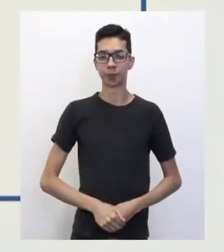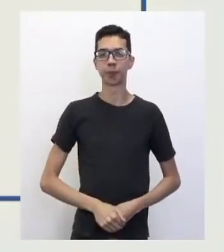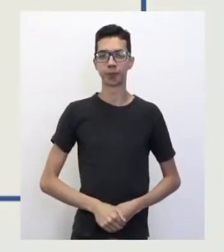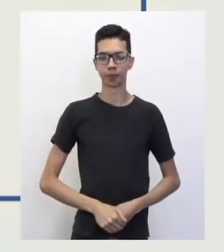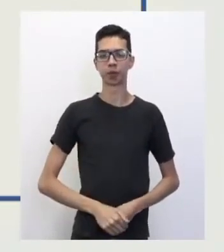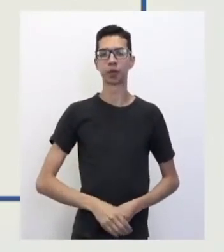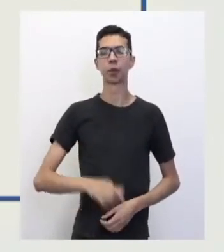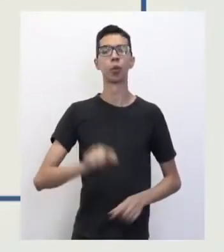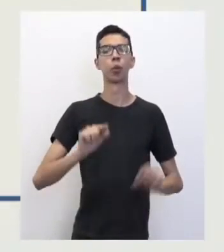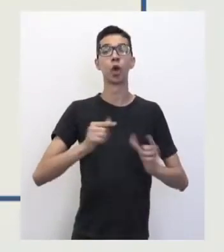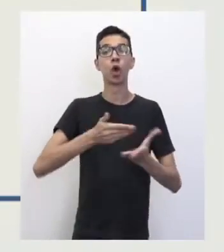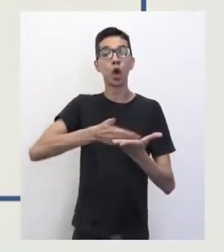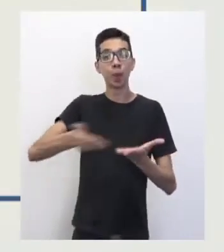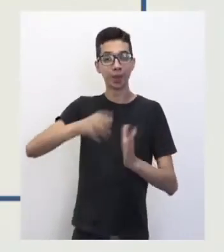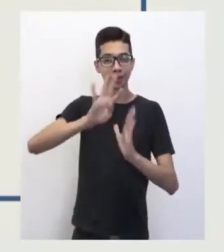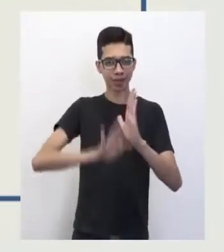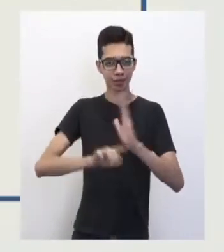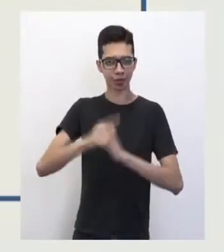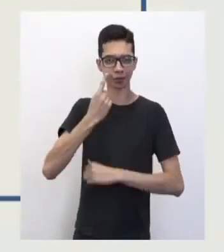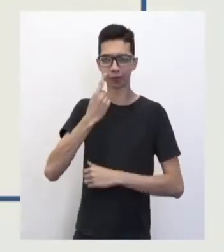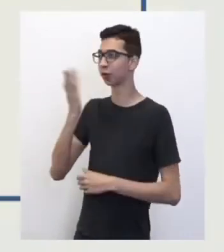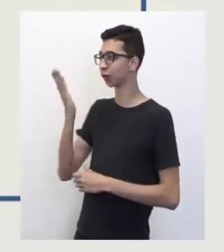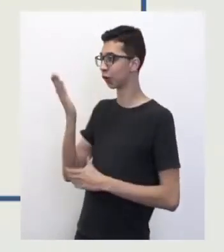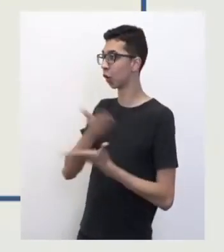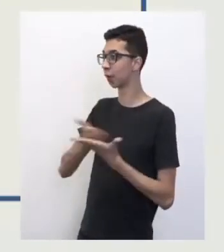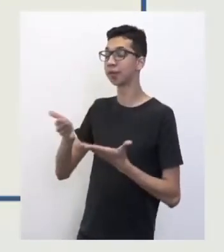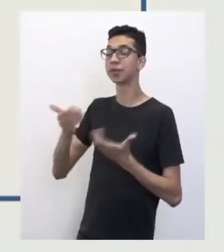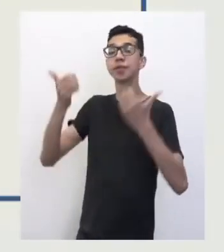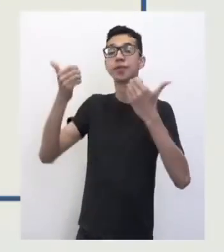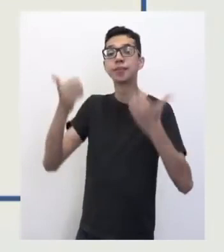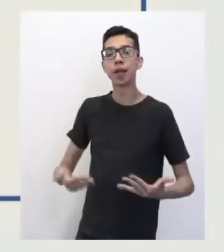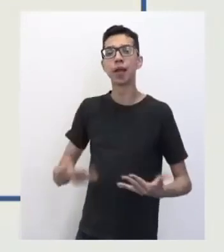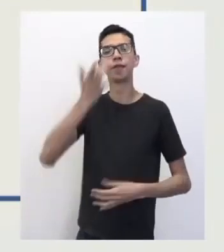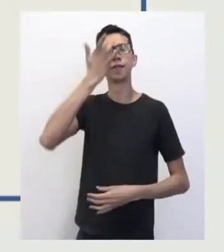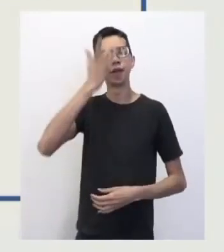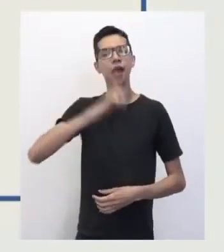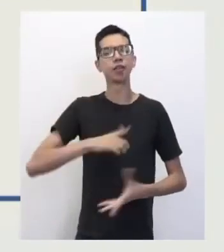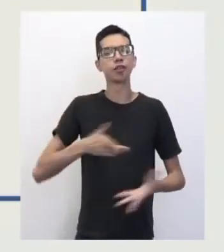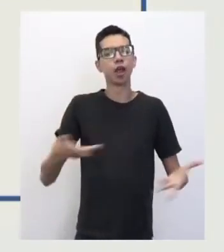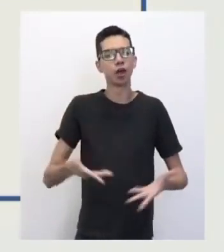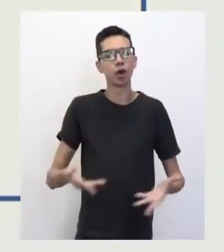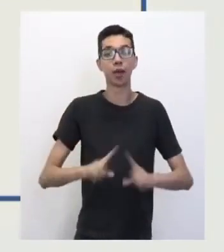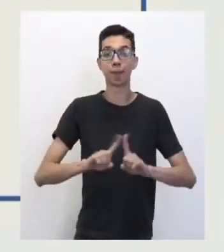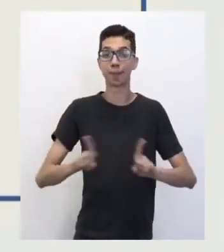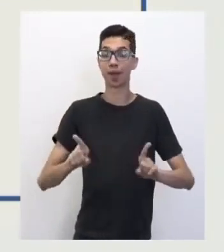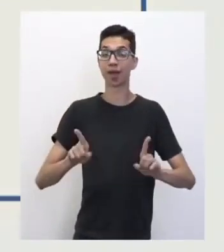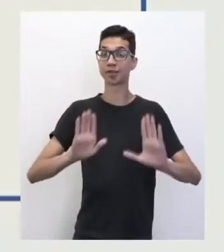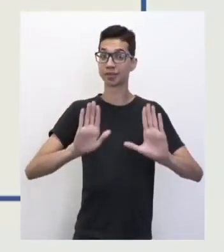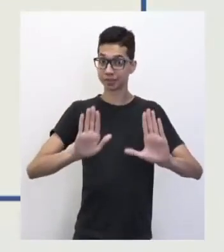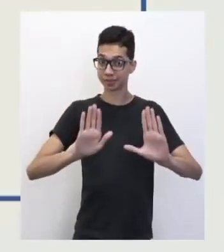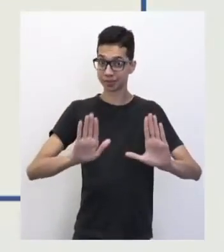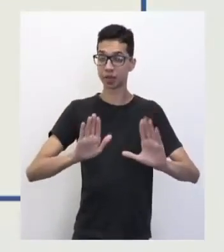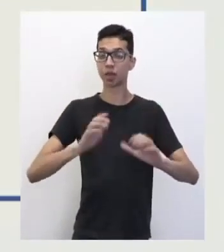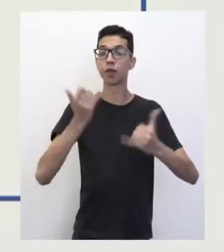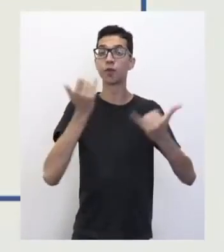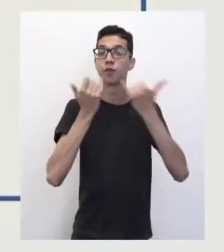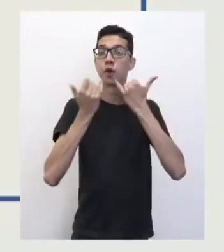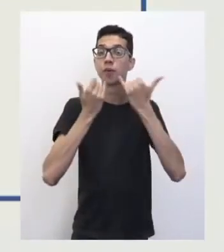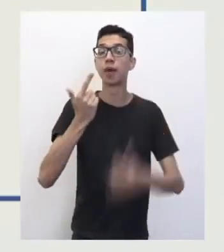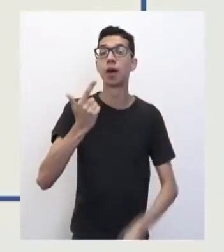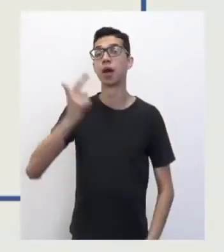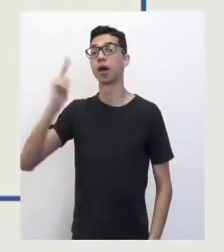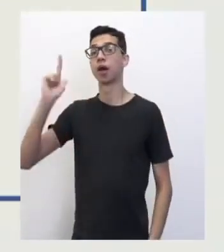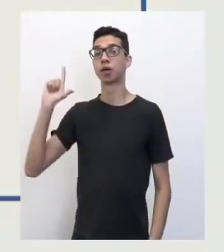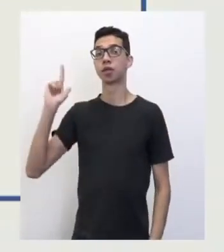que nós temos agora. E nesse momento eu vou inserir uma informação sobre como era antes. Antes não era